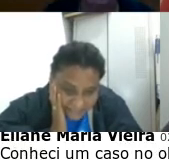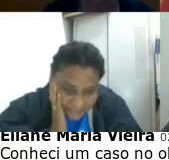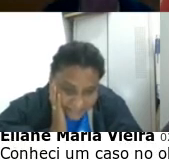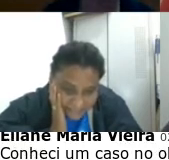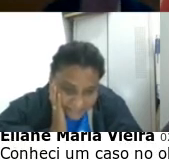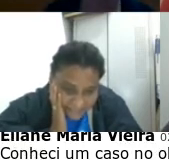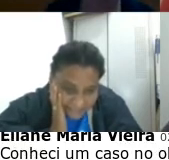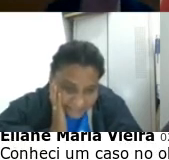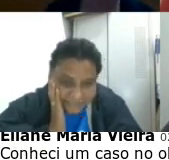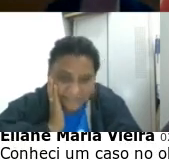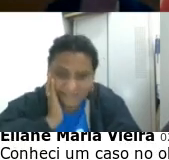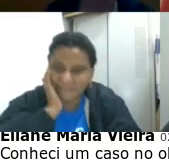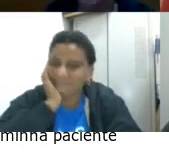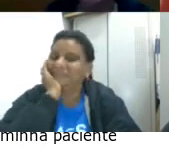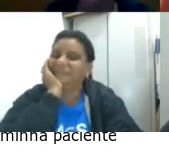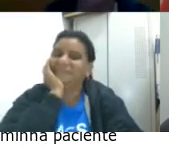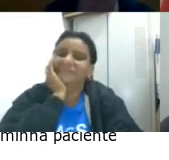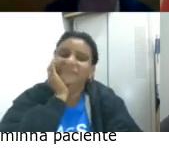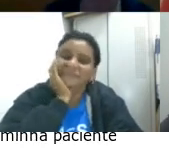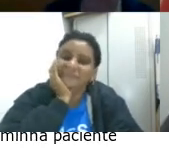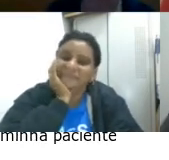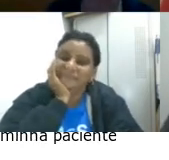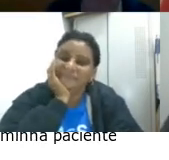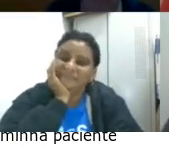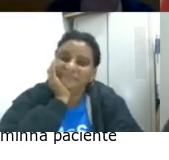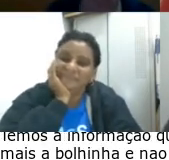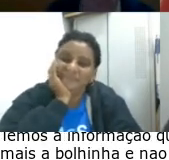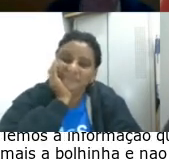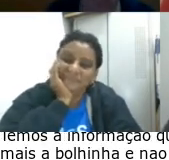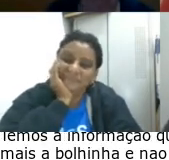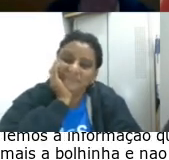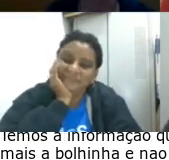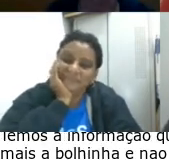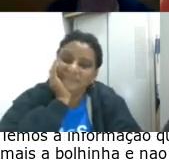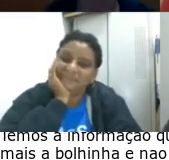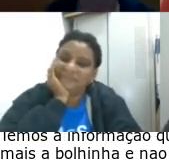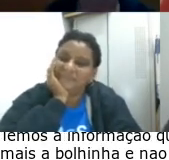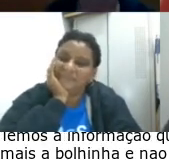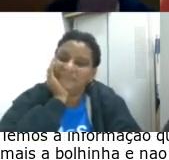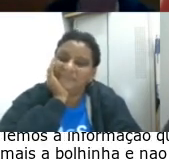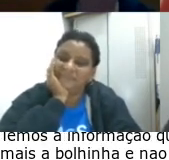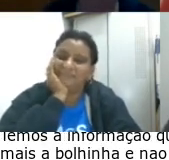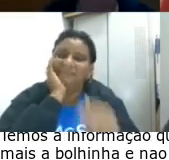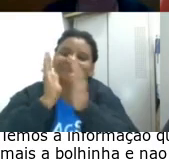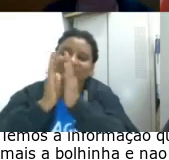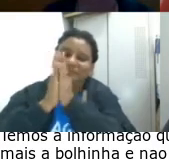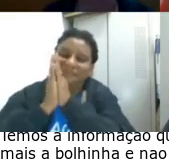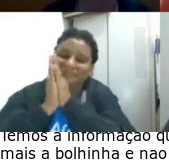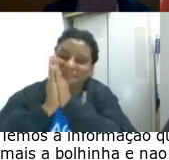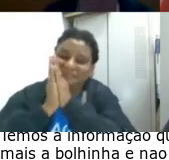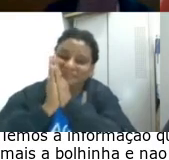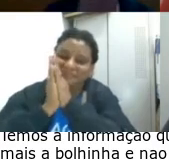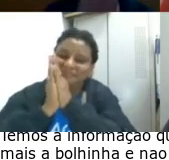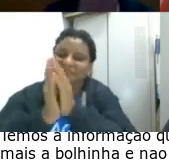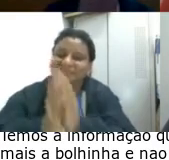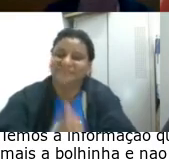empecilhos são muito mas ainda com todos os problemas se a gente praticar o nosso lado humano em relação a essas pessoas com tuberculose em